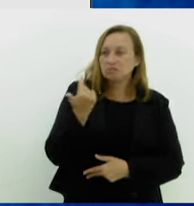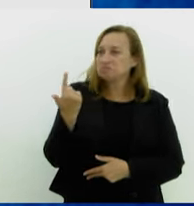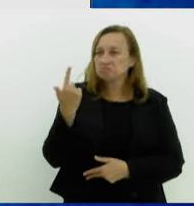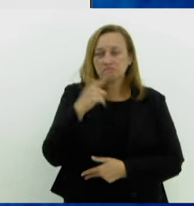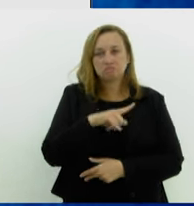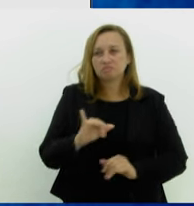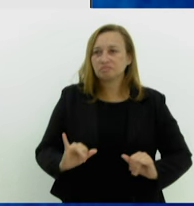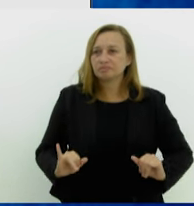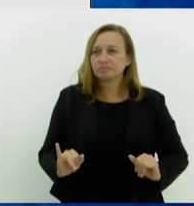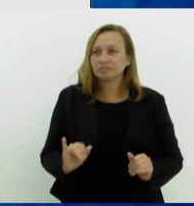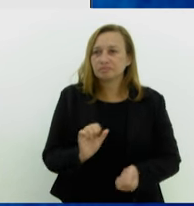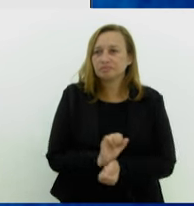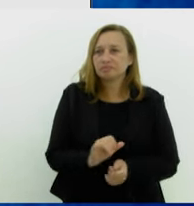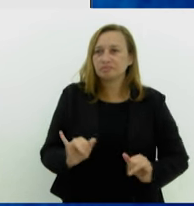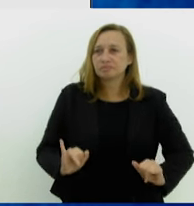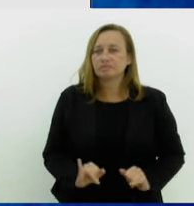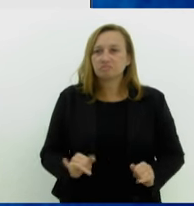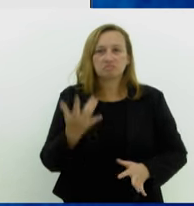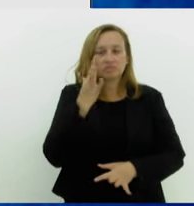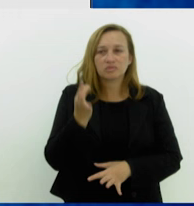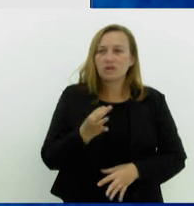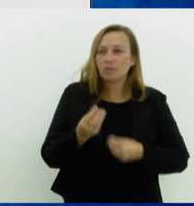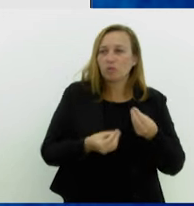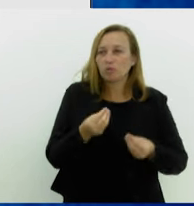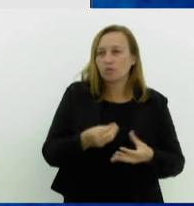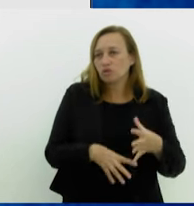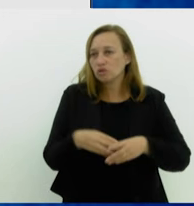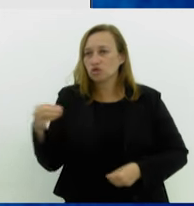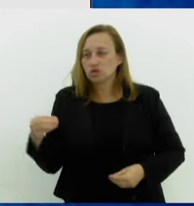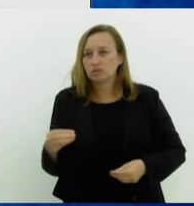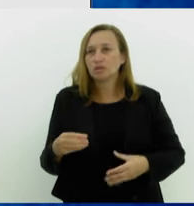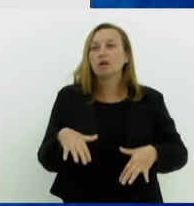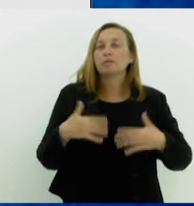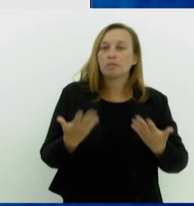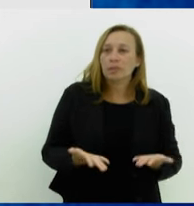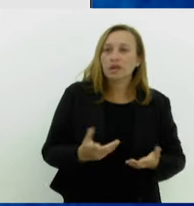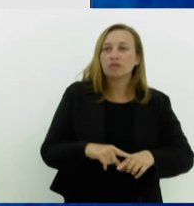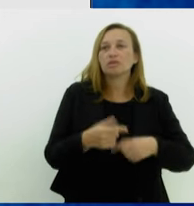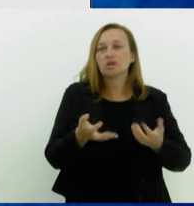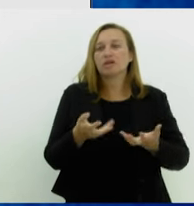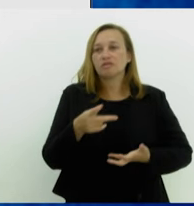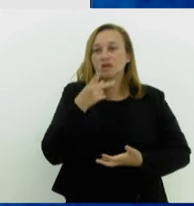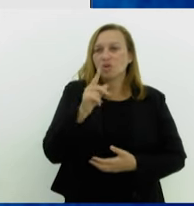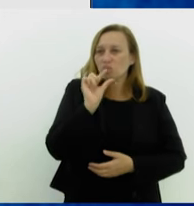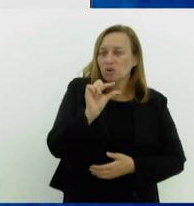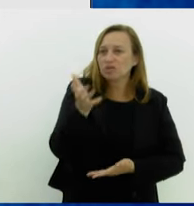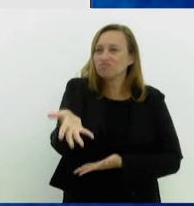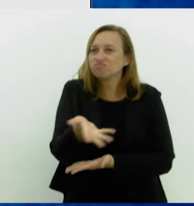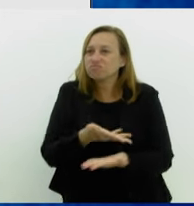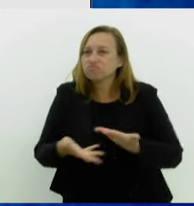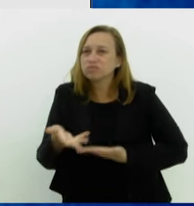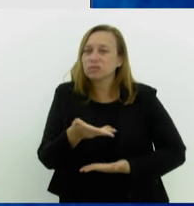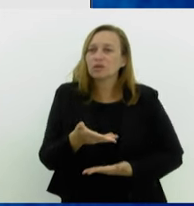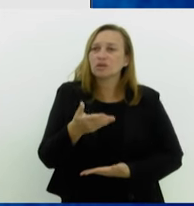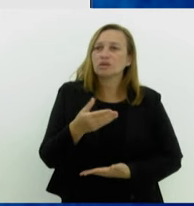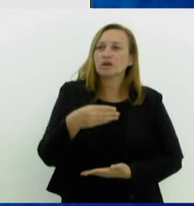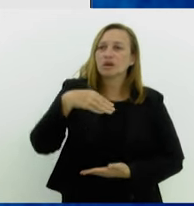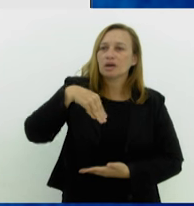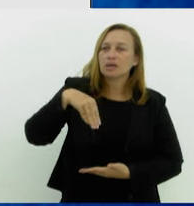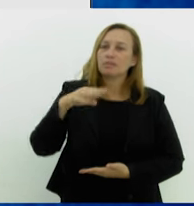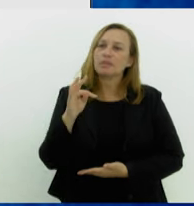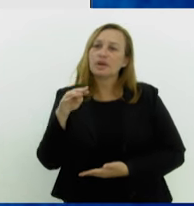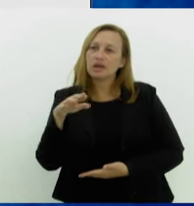de Sofrimento porque elas às vezes não tem como sair daquilo então eu quero dizer um falar um pouquinho dessa parceria que começou com a meta qu ela faz